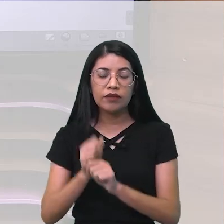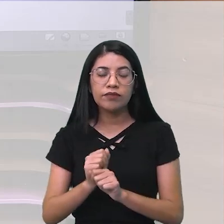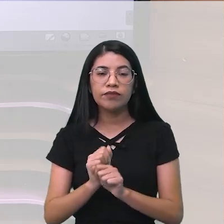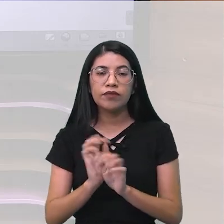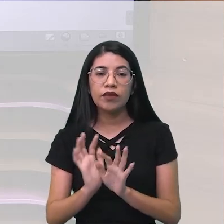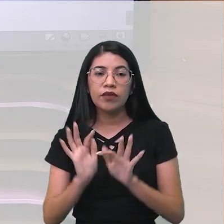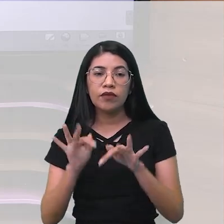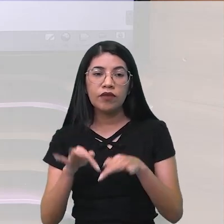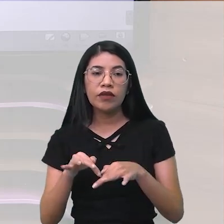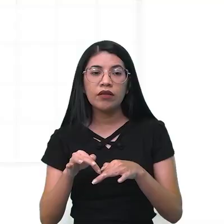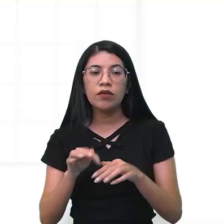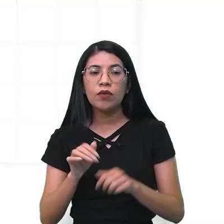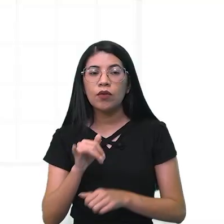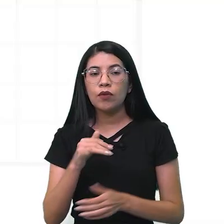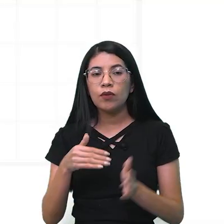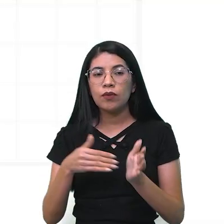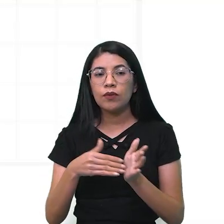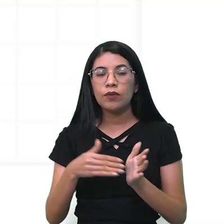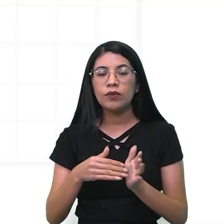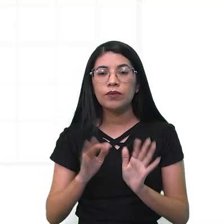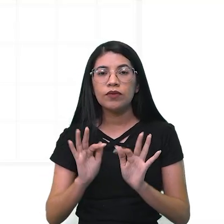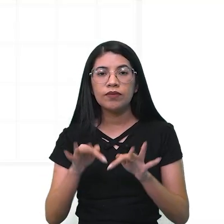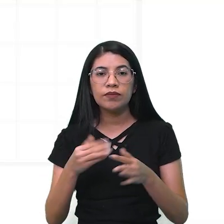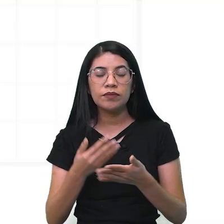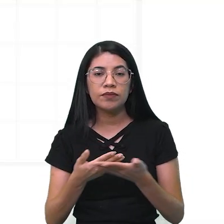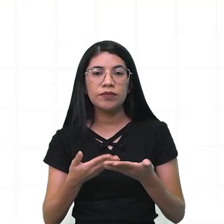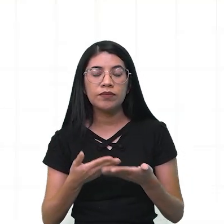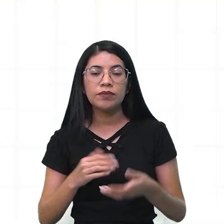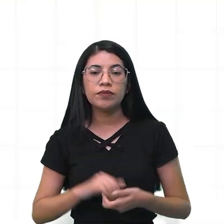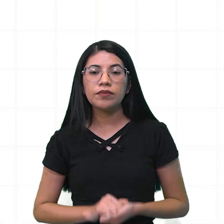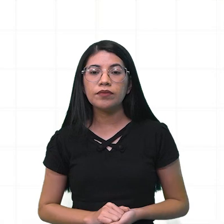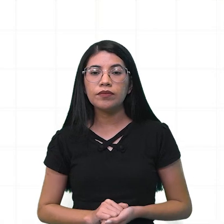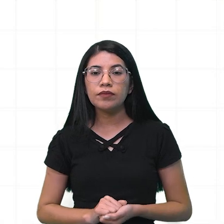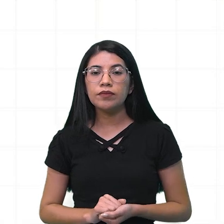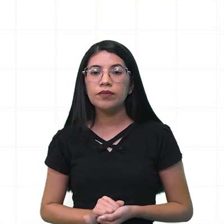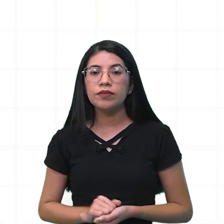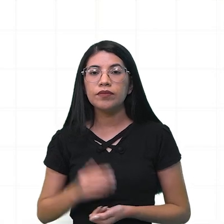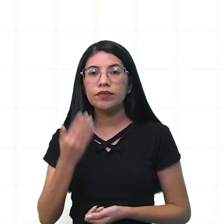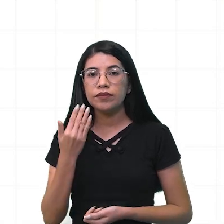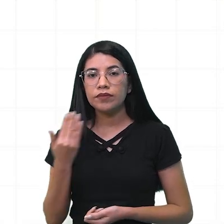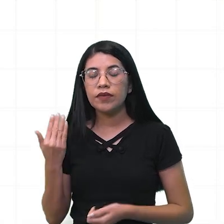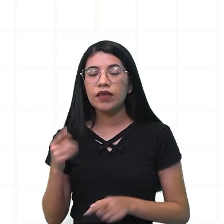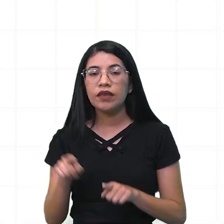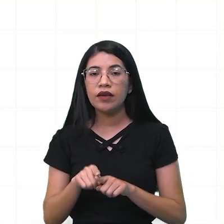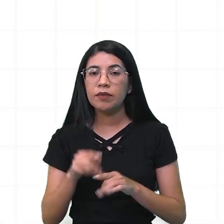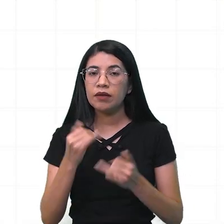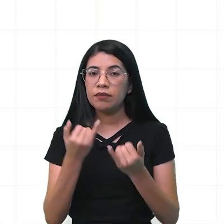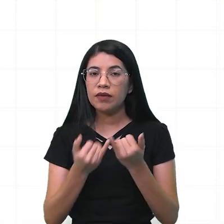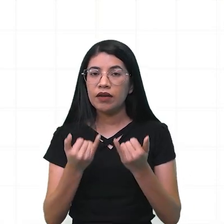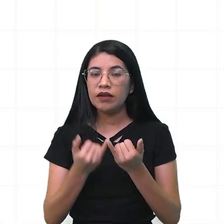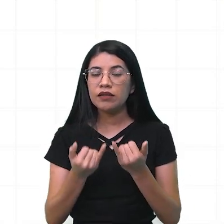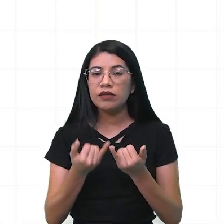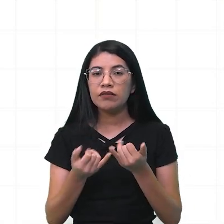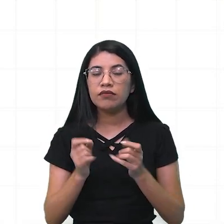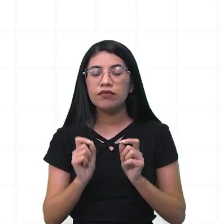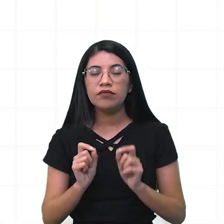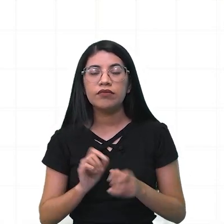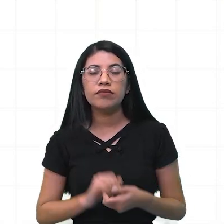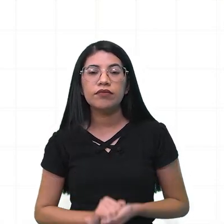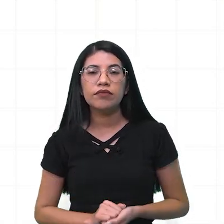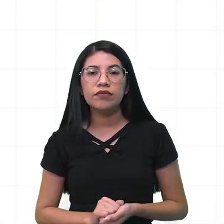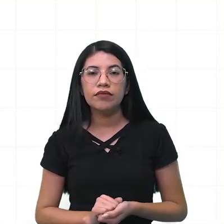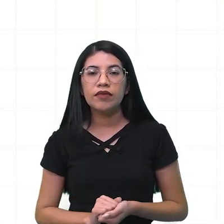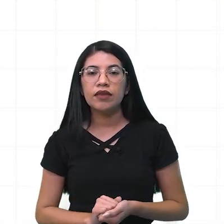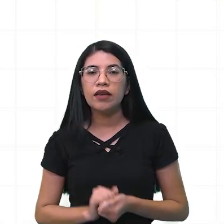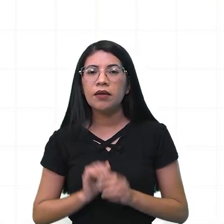fazer aí o nosso encerramento. Na última nós temos aqui algo parecido também, né? Só